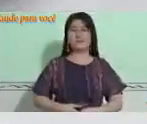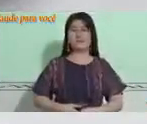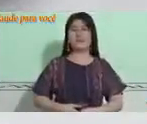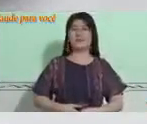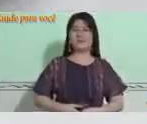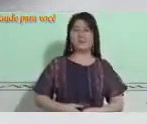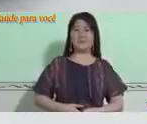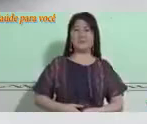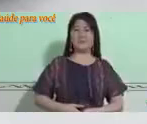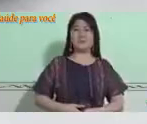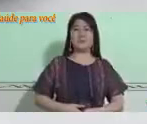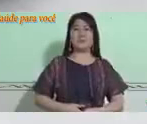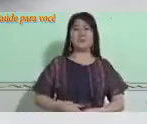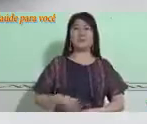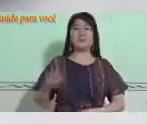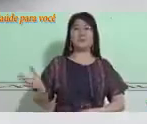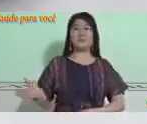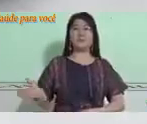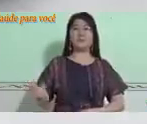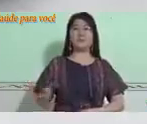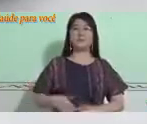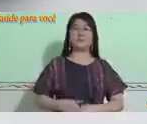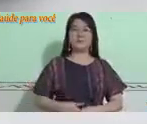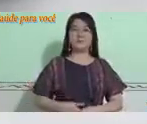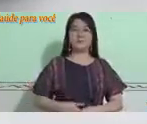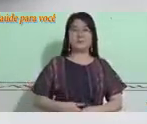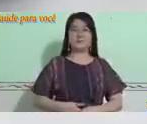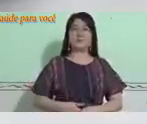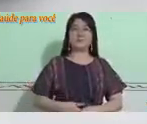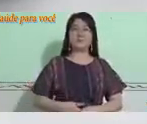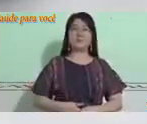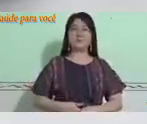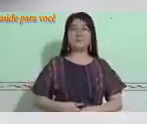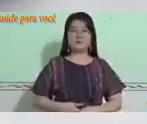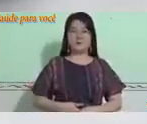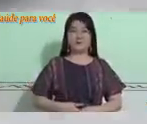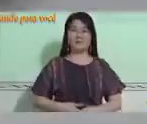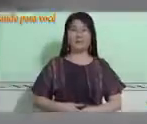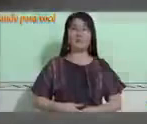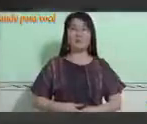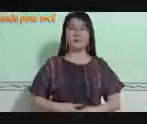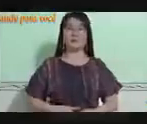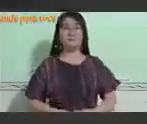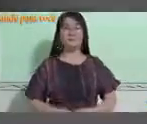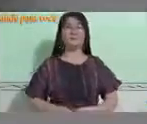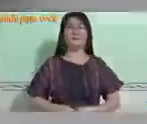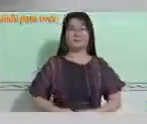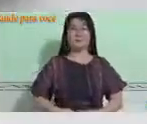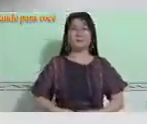síndrome de má absorção ou deficiência da secreção do estômago, assim como em pacientes com hipotireoidismo.